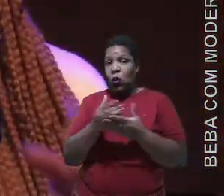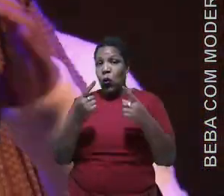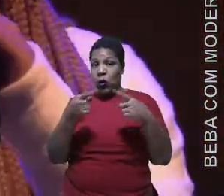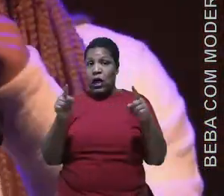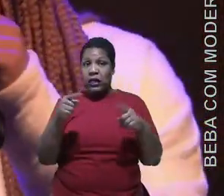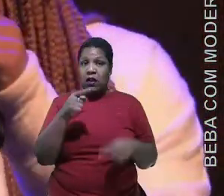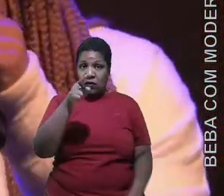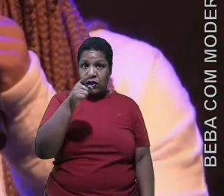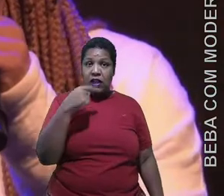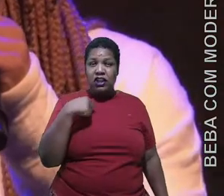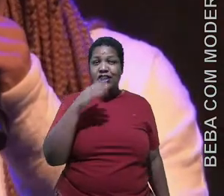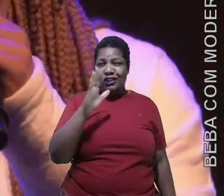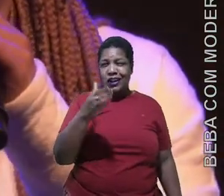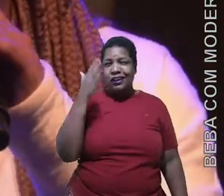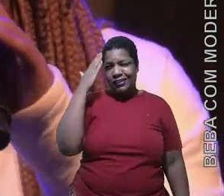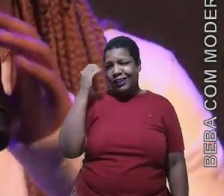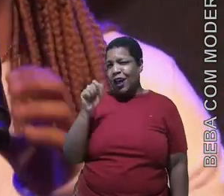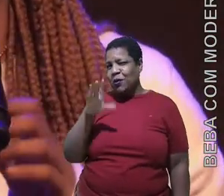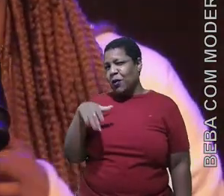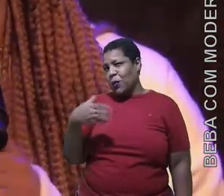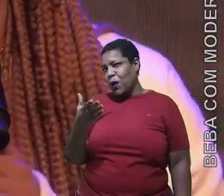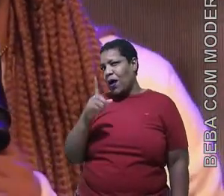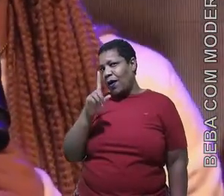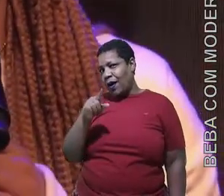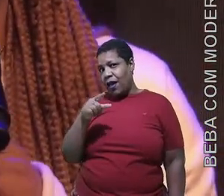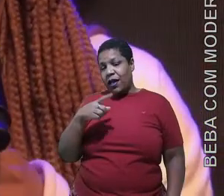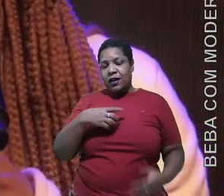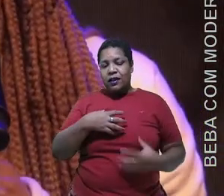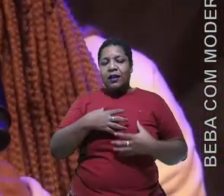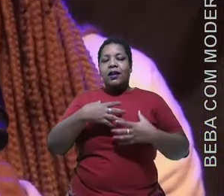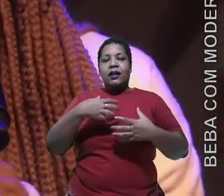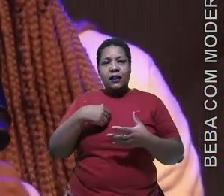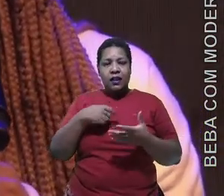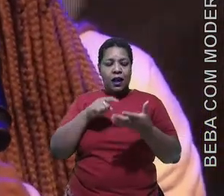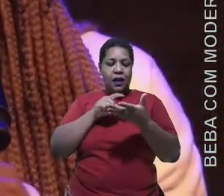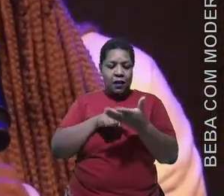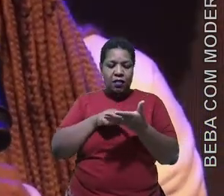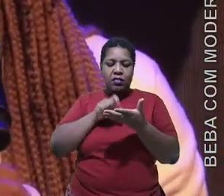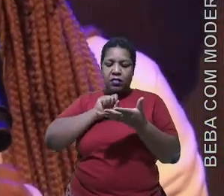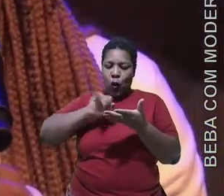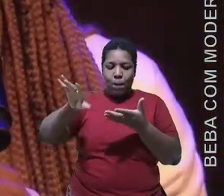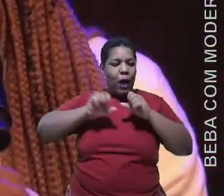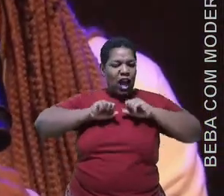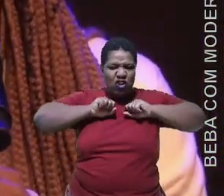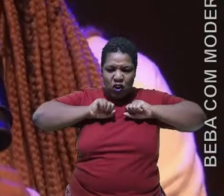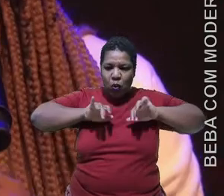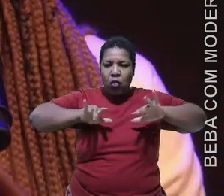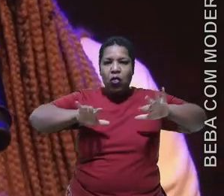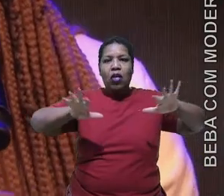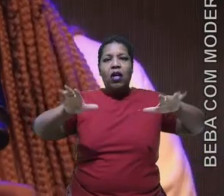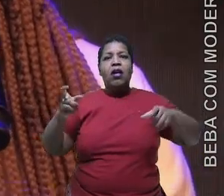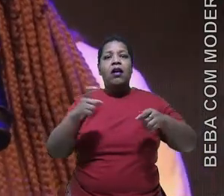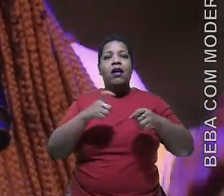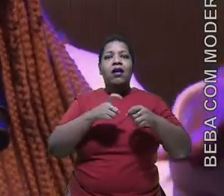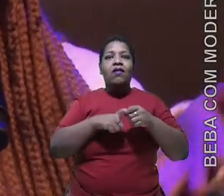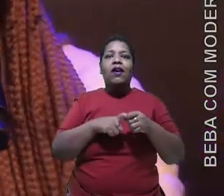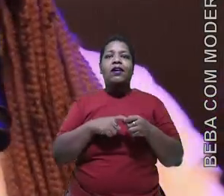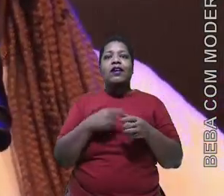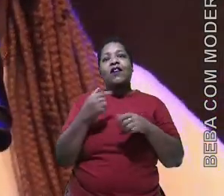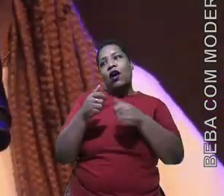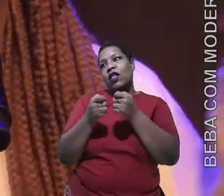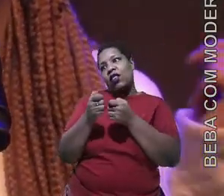canção que você provavelmente já sabe qual que é que esse foi de apertar o compartilhar e volta para lá não fica contando